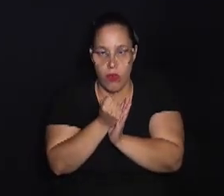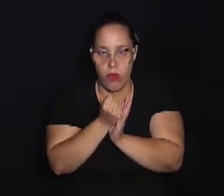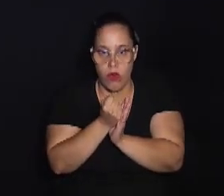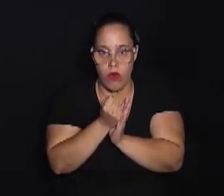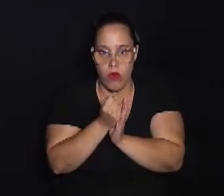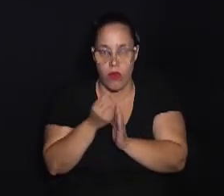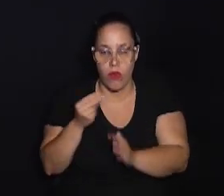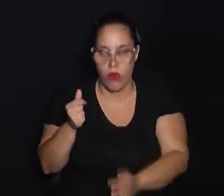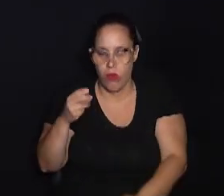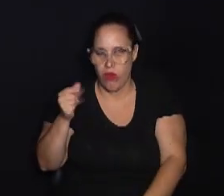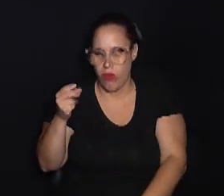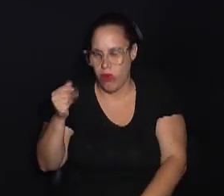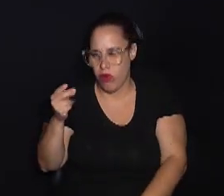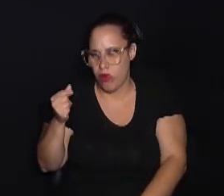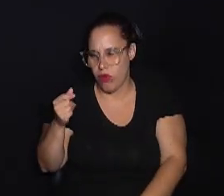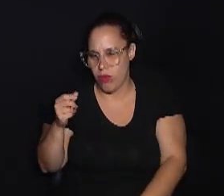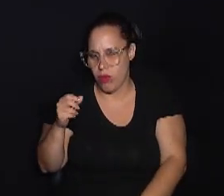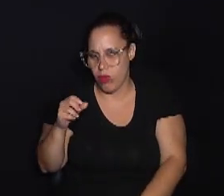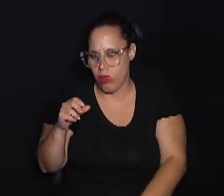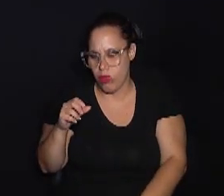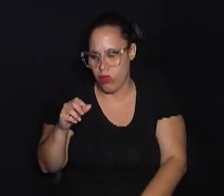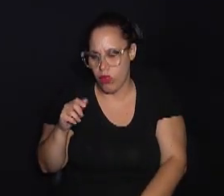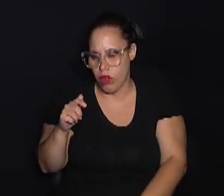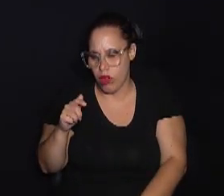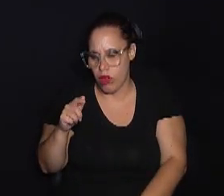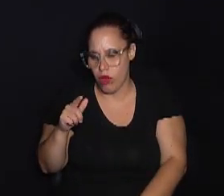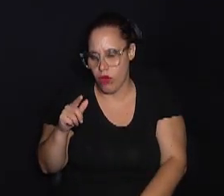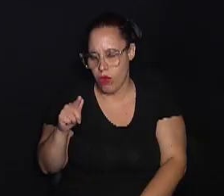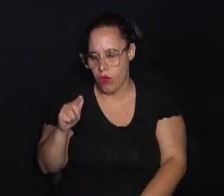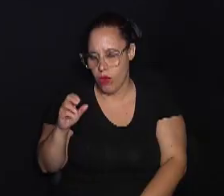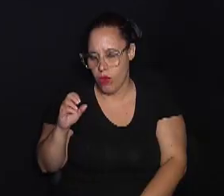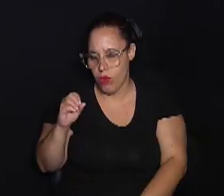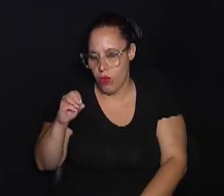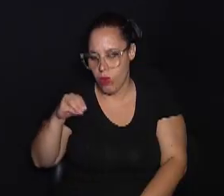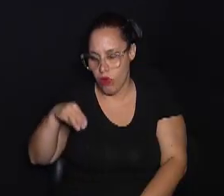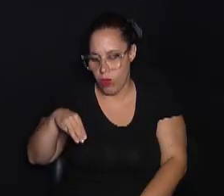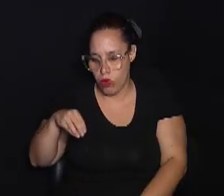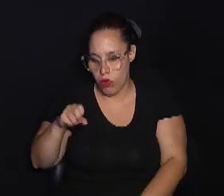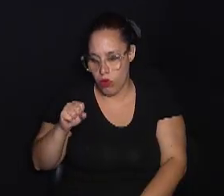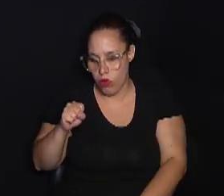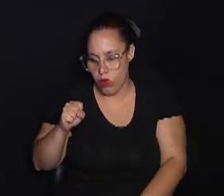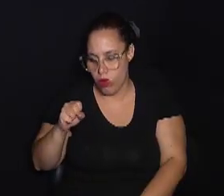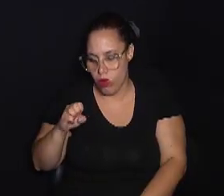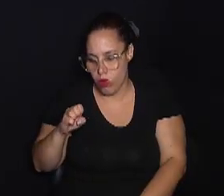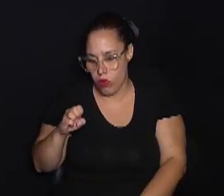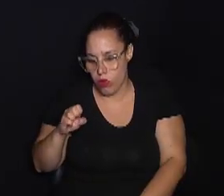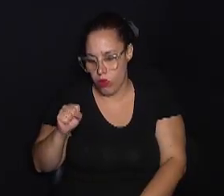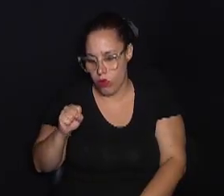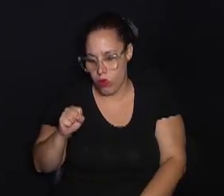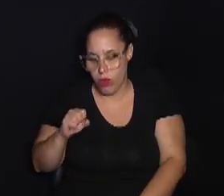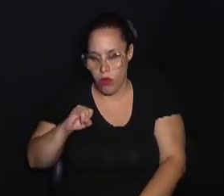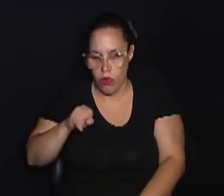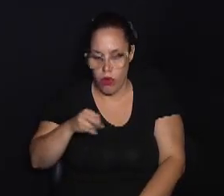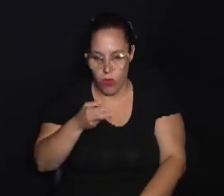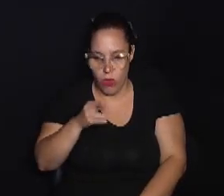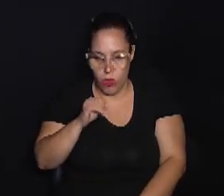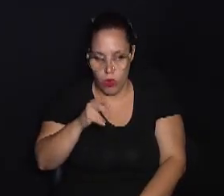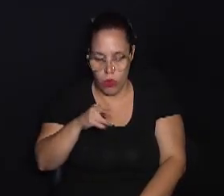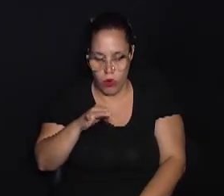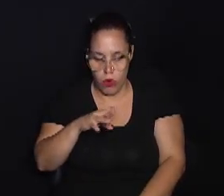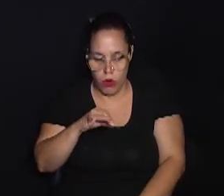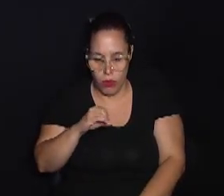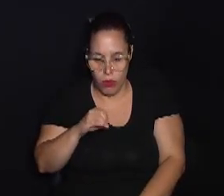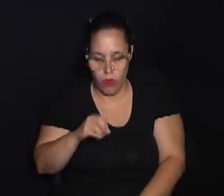época nós tínhamos Armando Gomes, que era um sindicalista, né? Nós tínhamos João Barbeiro, que era um